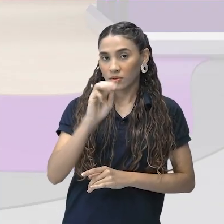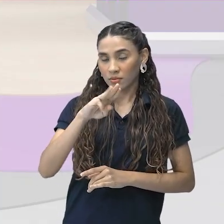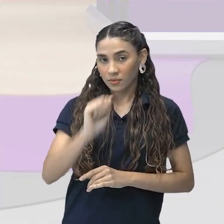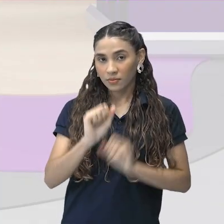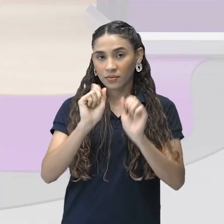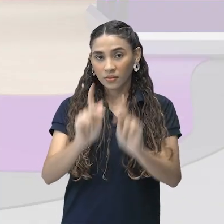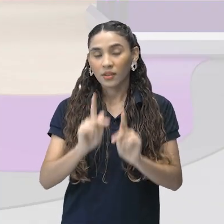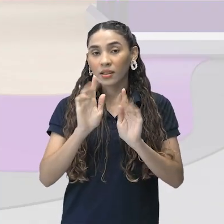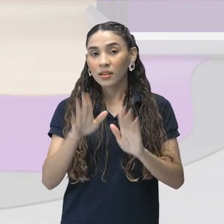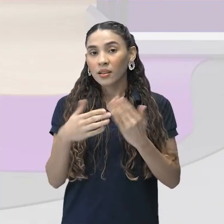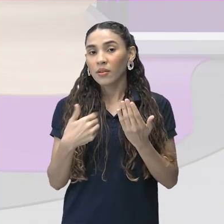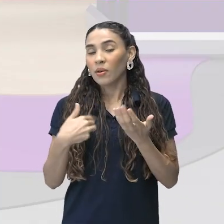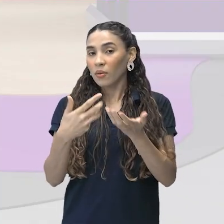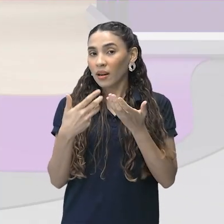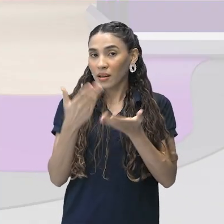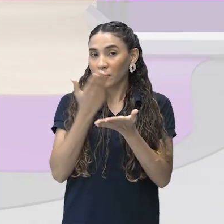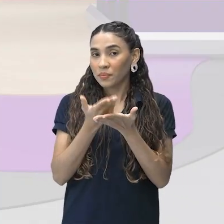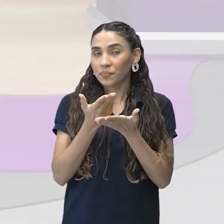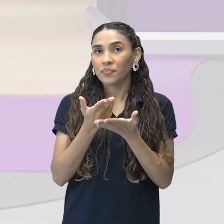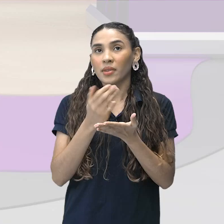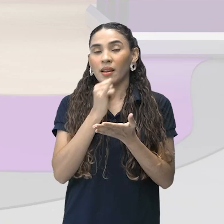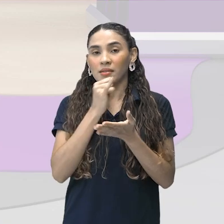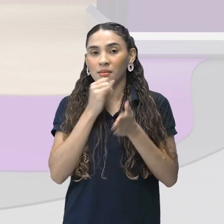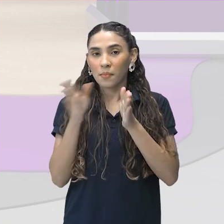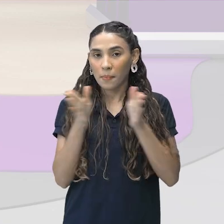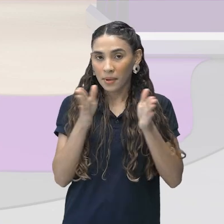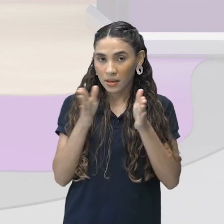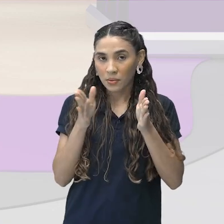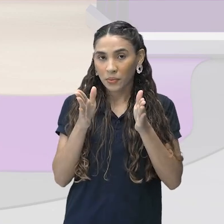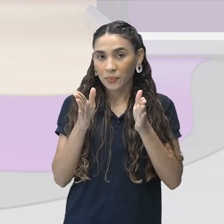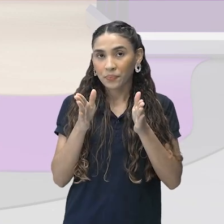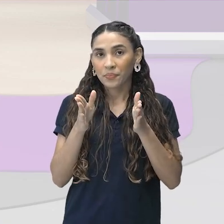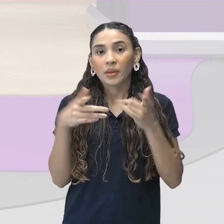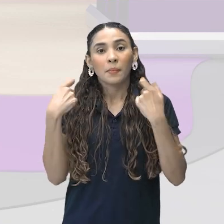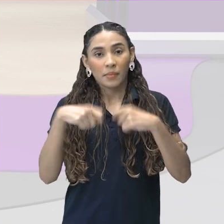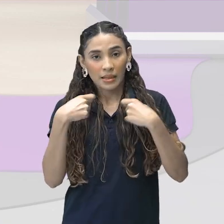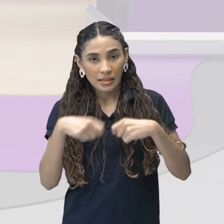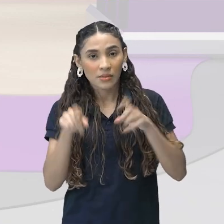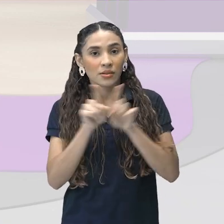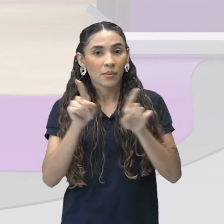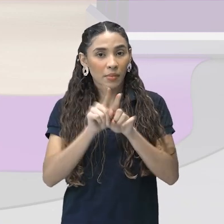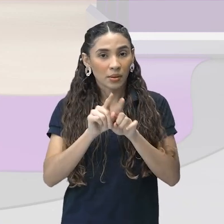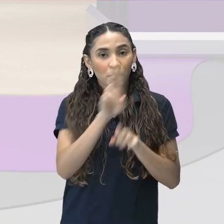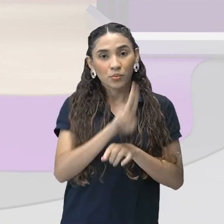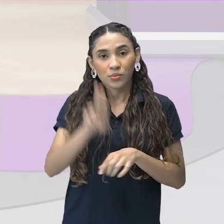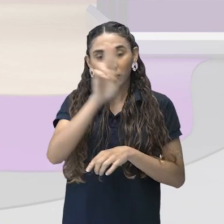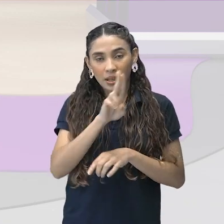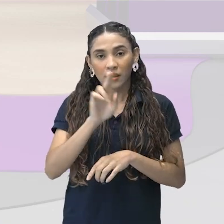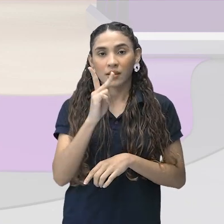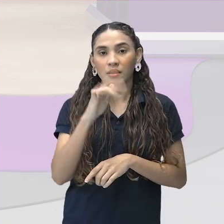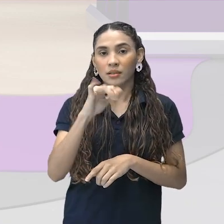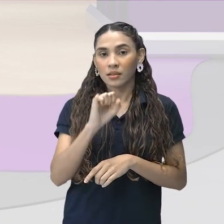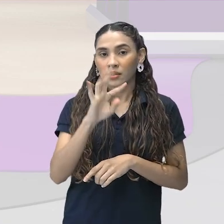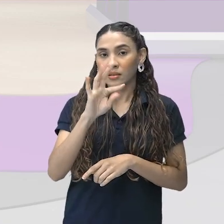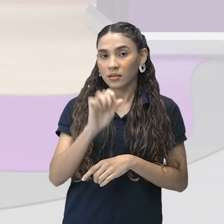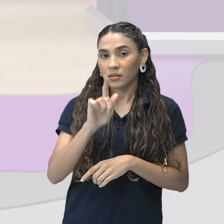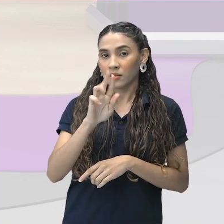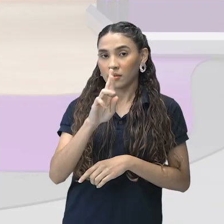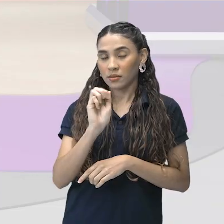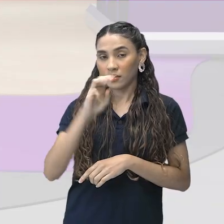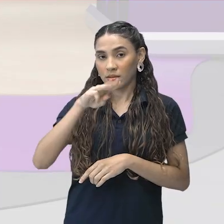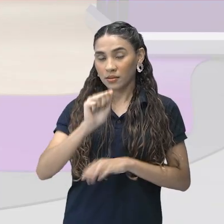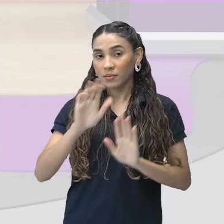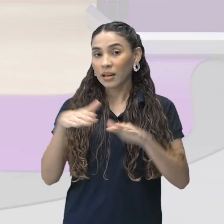Então, quando eu quero trabalhar com intervalos, preciso trabalhar com o gráfico chamado histograma. Então,